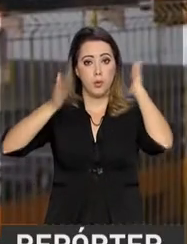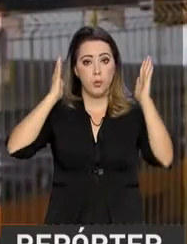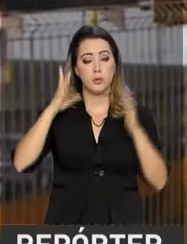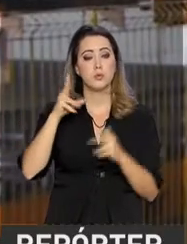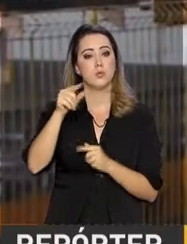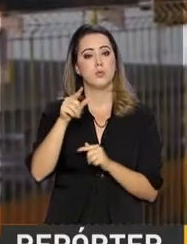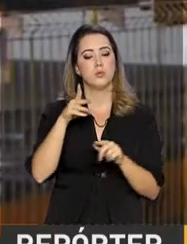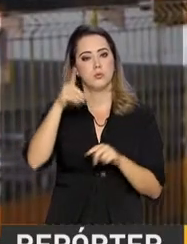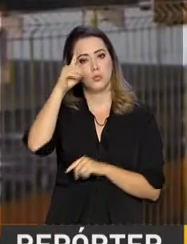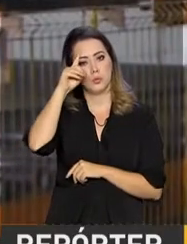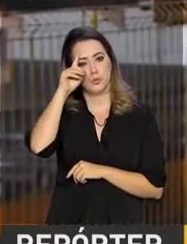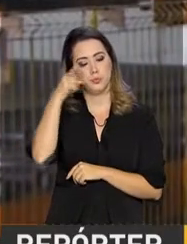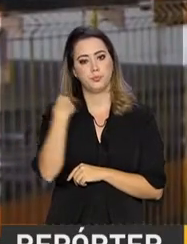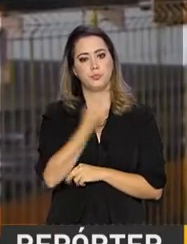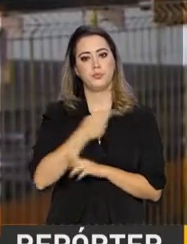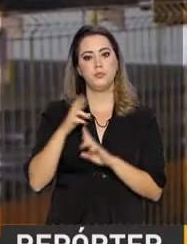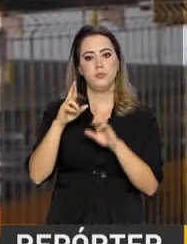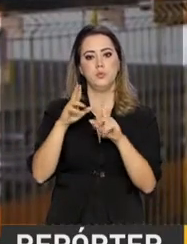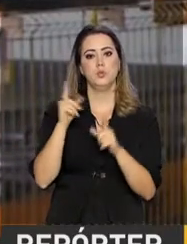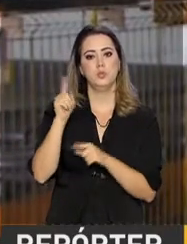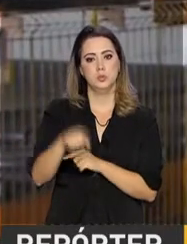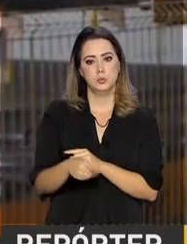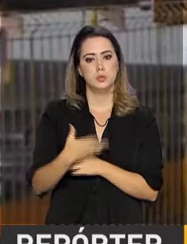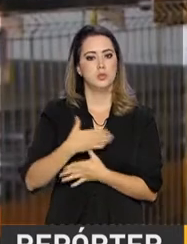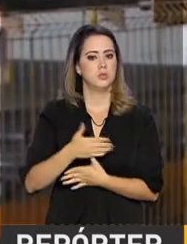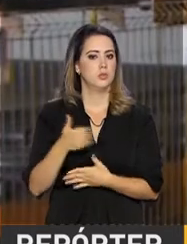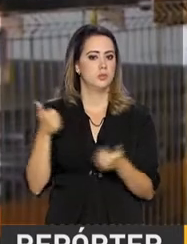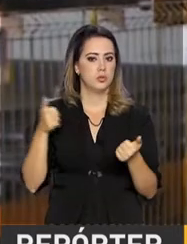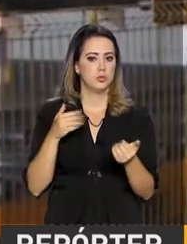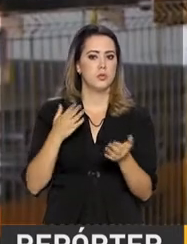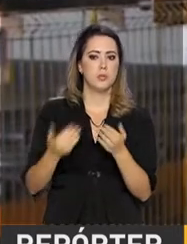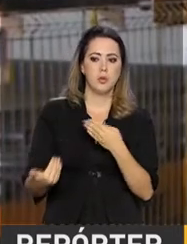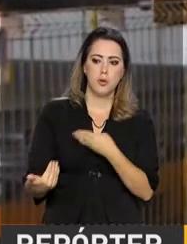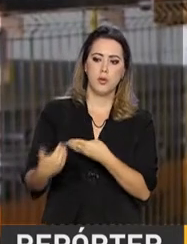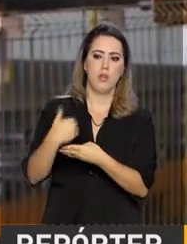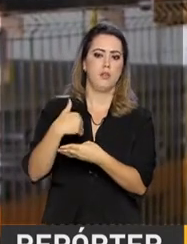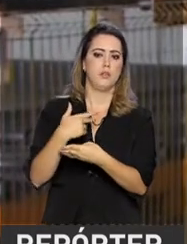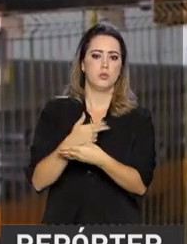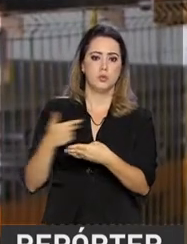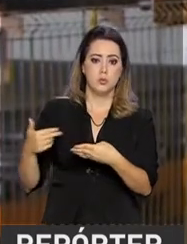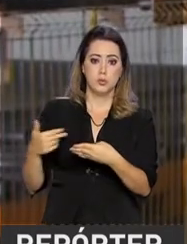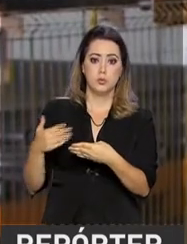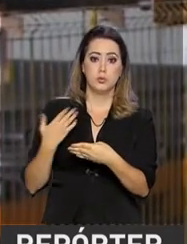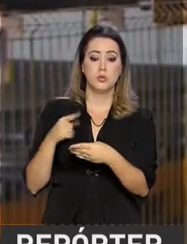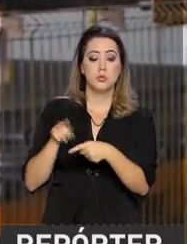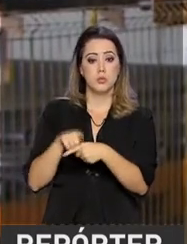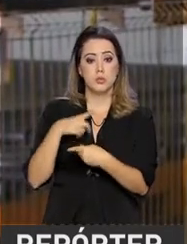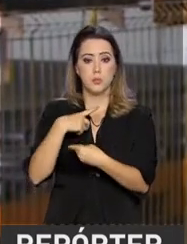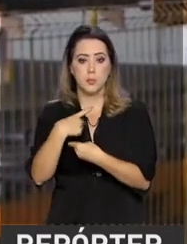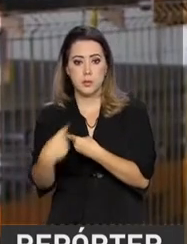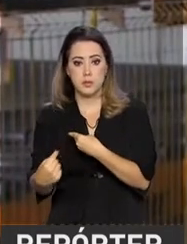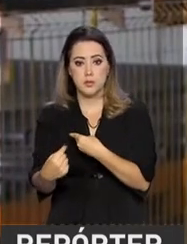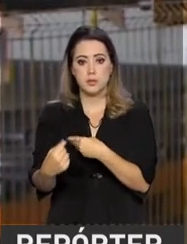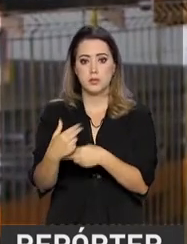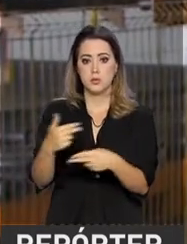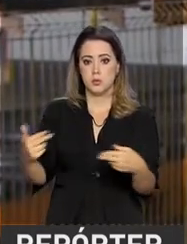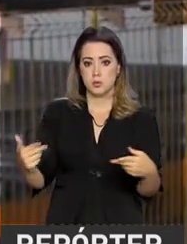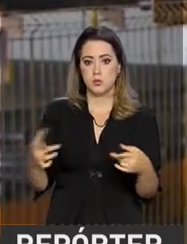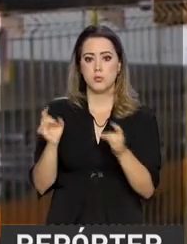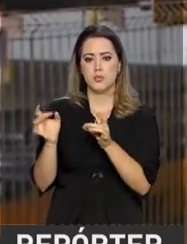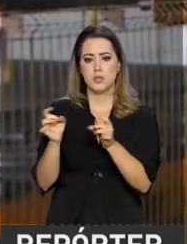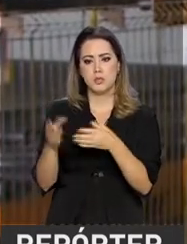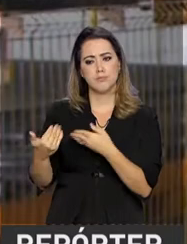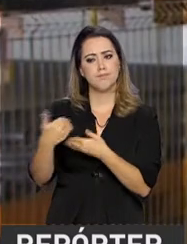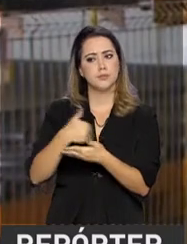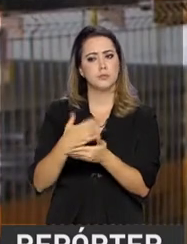que, para nós, melhore o fluxo, tanto de entrada de matéria-prima e saída de matéria-prima.